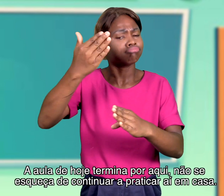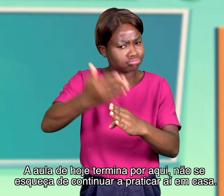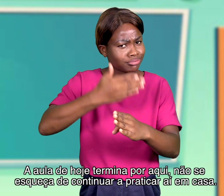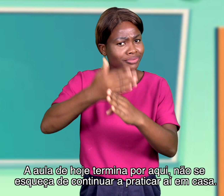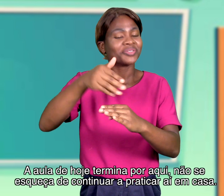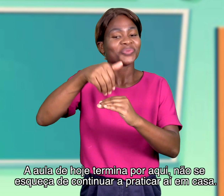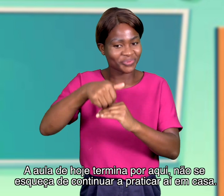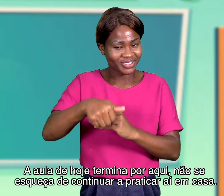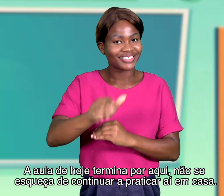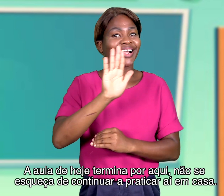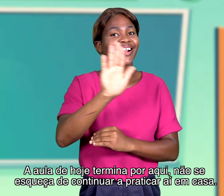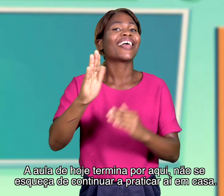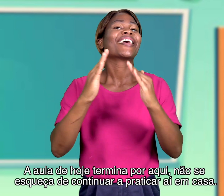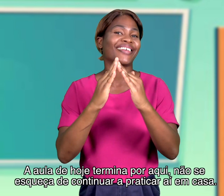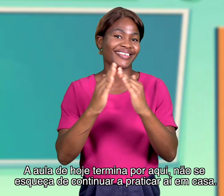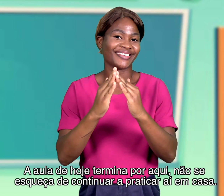praticar aí em casa.